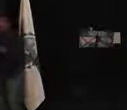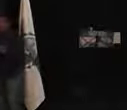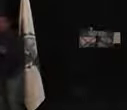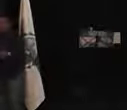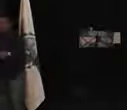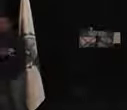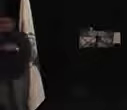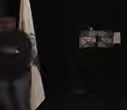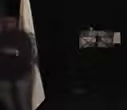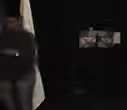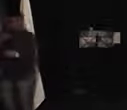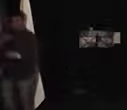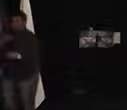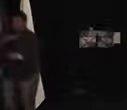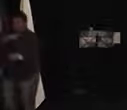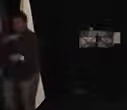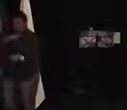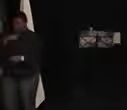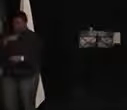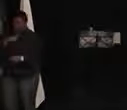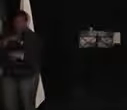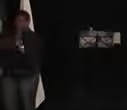tudo que vocês quiserem sobre o TDAH.